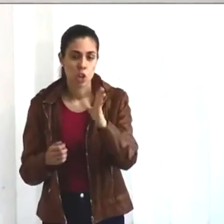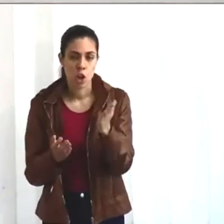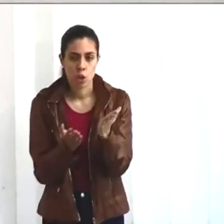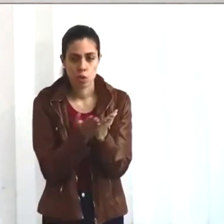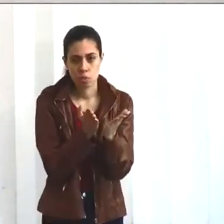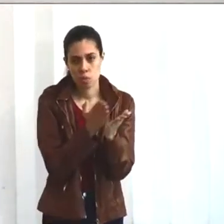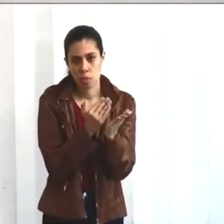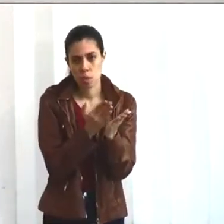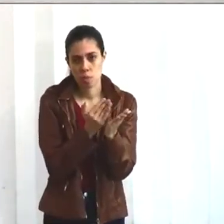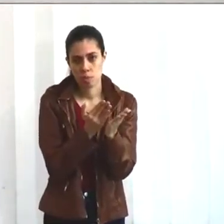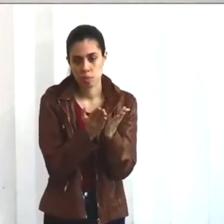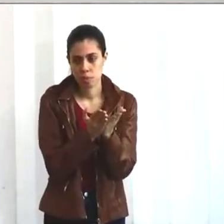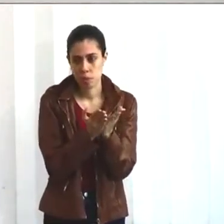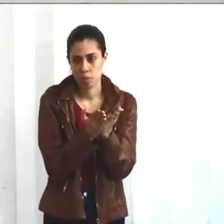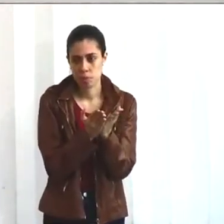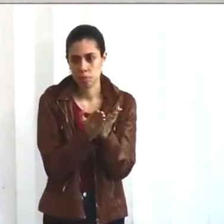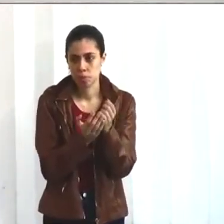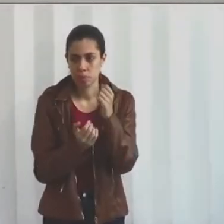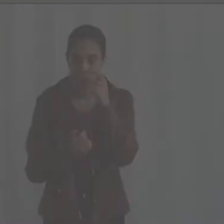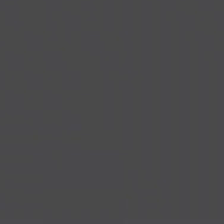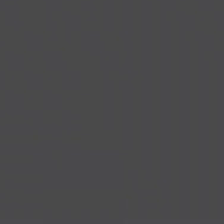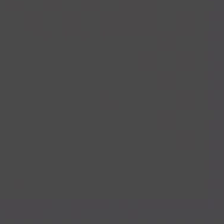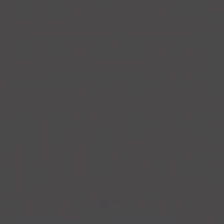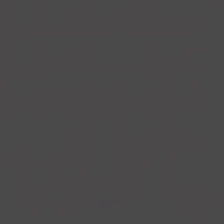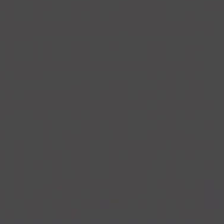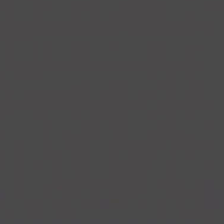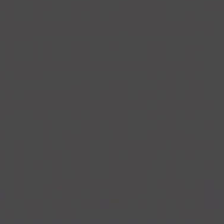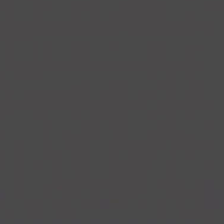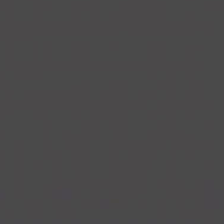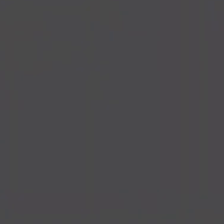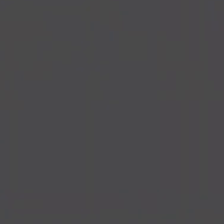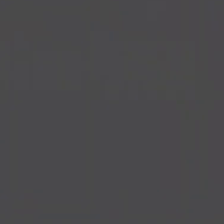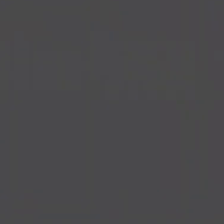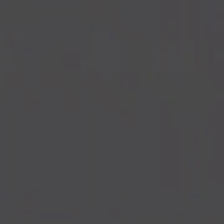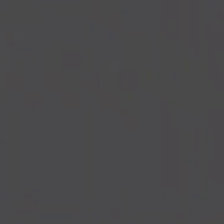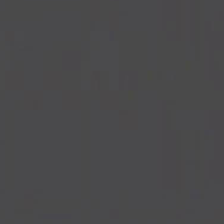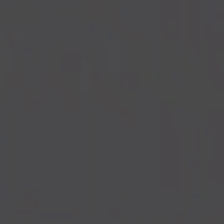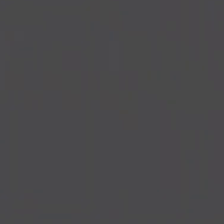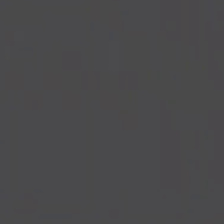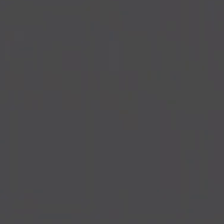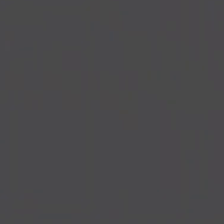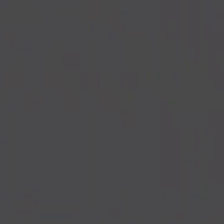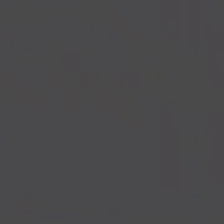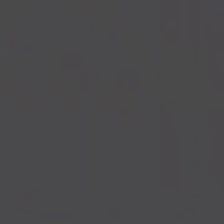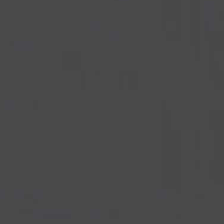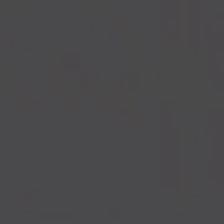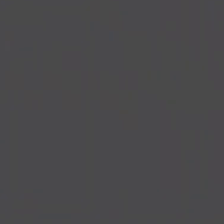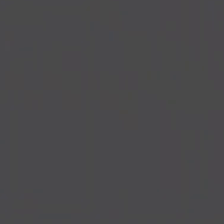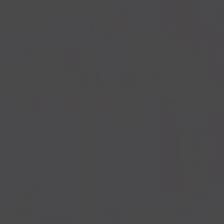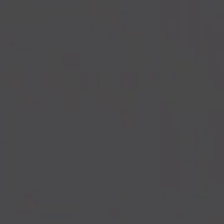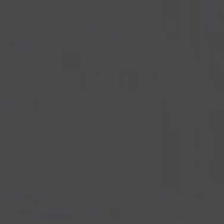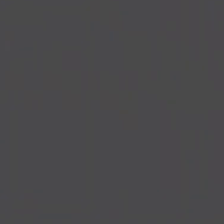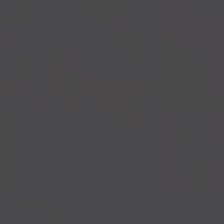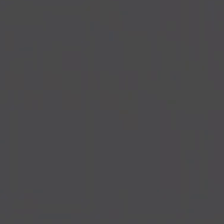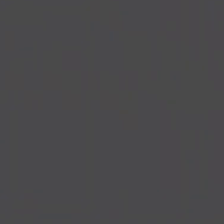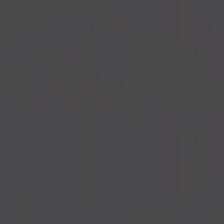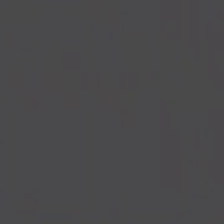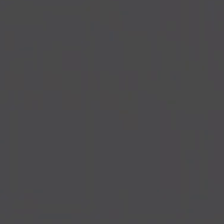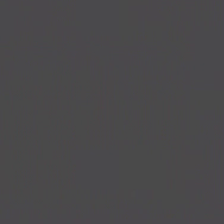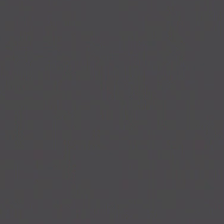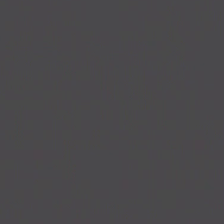em Judas, que não se arrependeu. O máximo que Judas teve foi um remorso, mas não arrependimento. E por